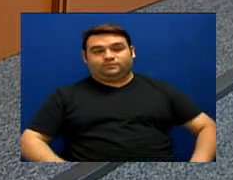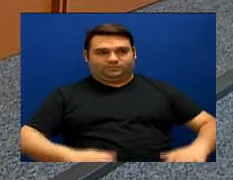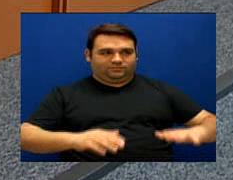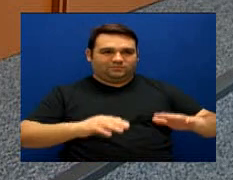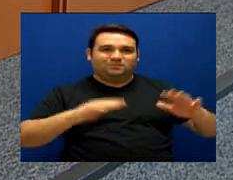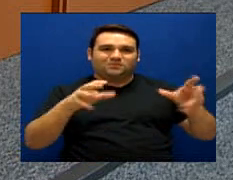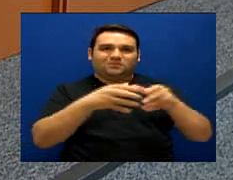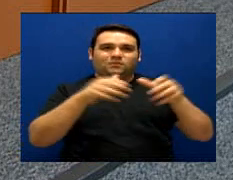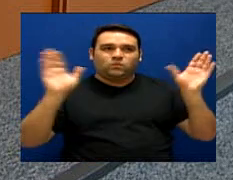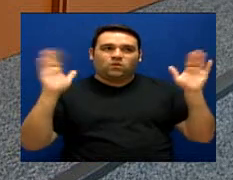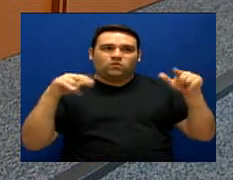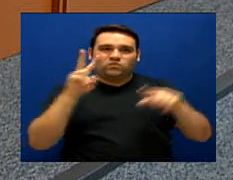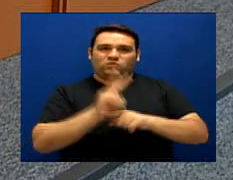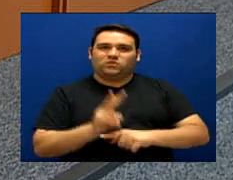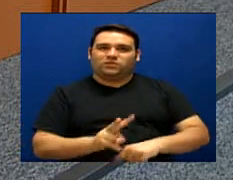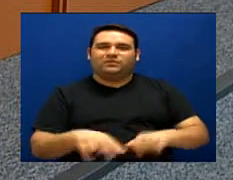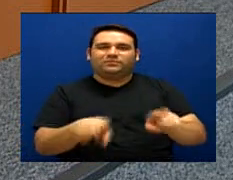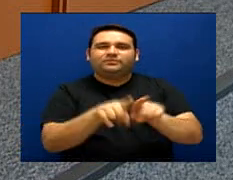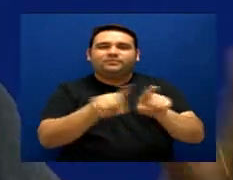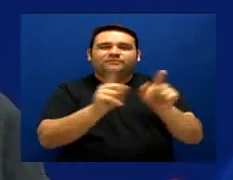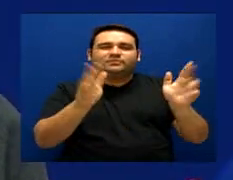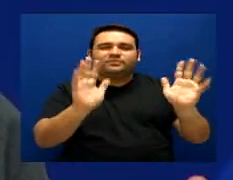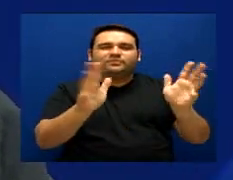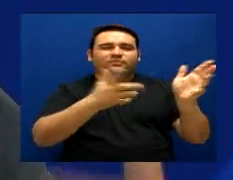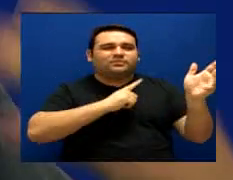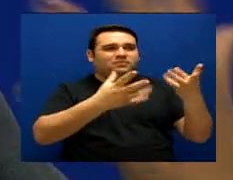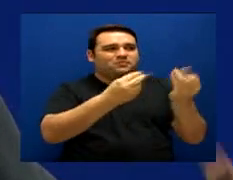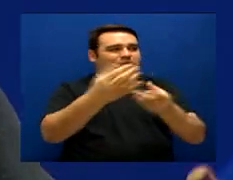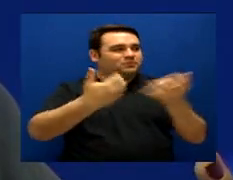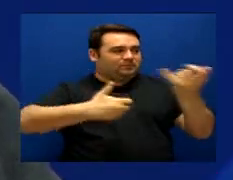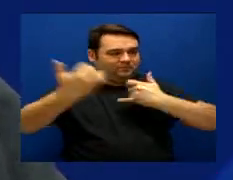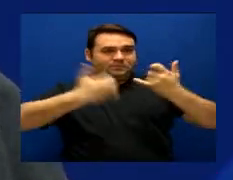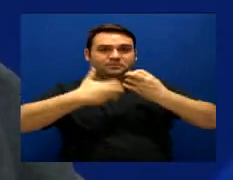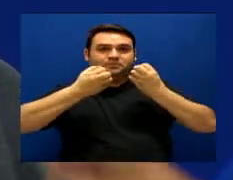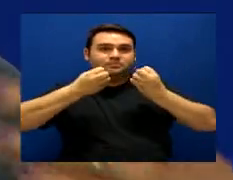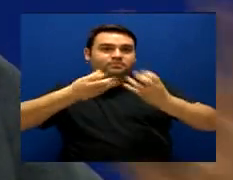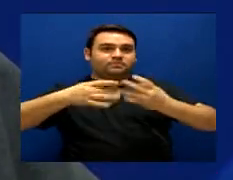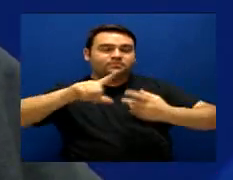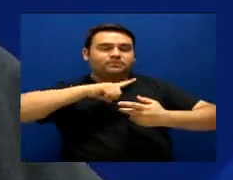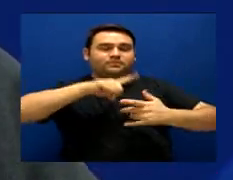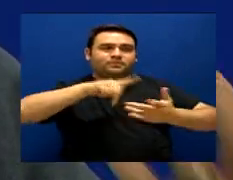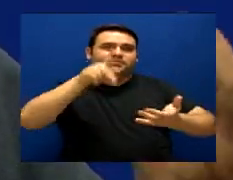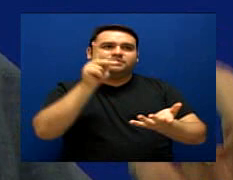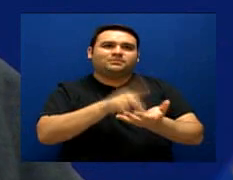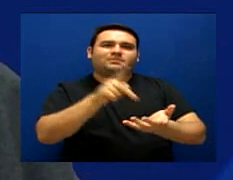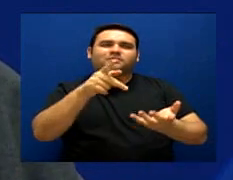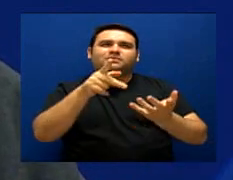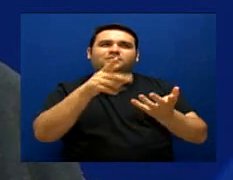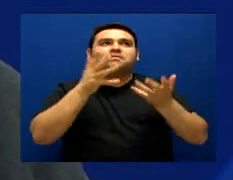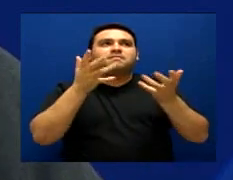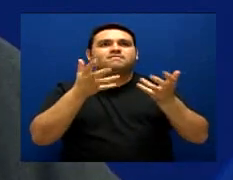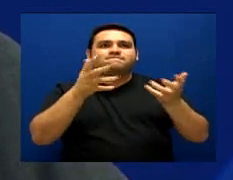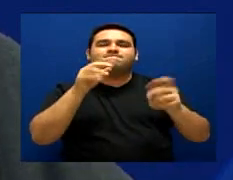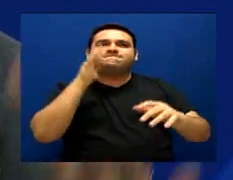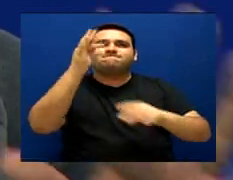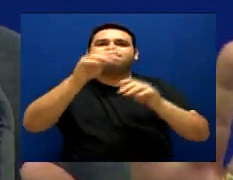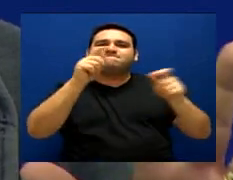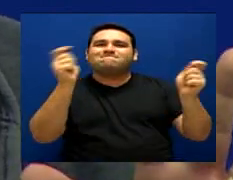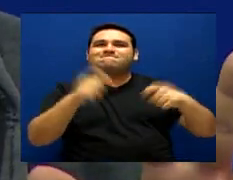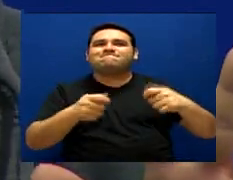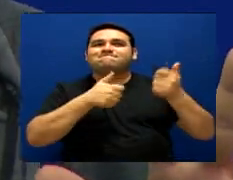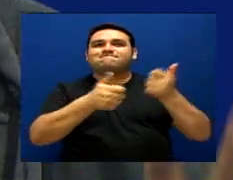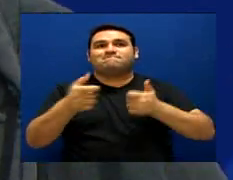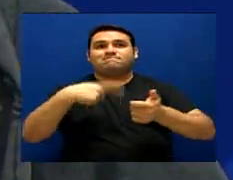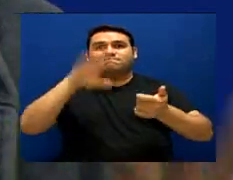Anjos e protetores, né? Então, aqui a gente está ouvindo bastante coisas interessantes, que realmente eu espero que dê certo. nós